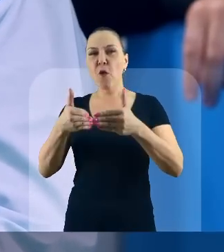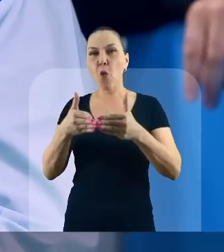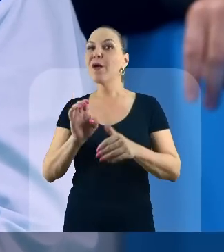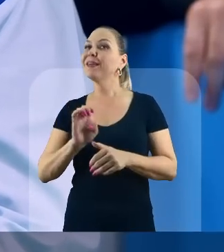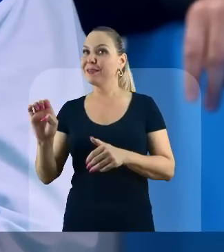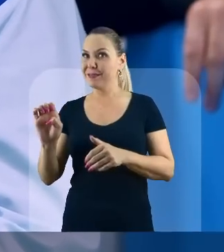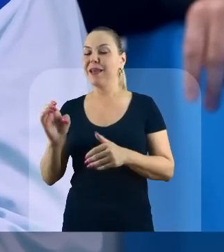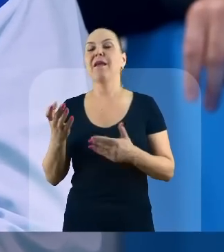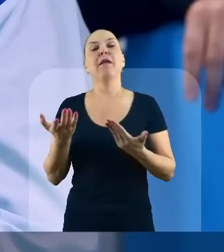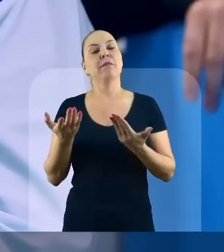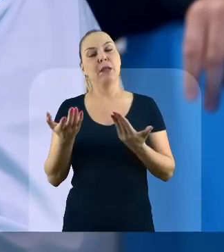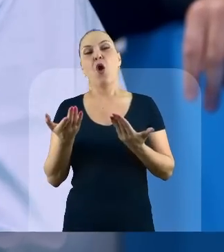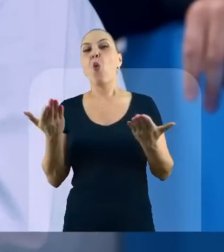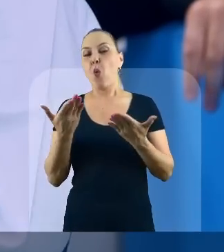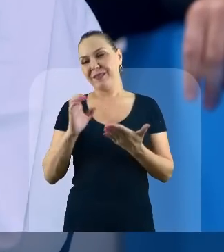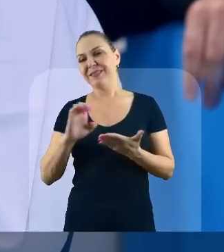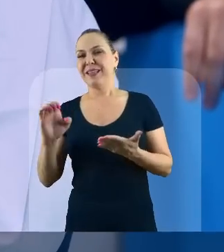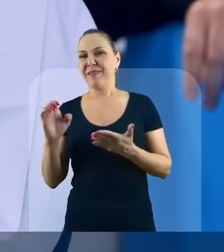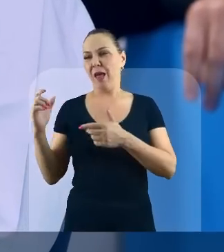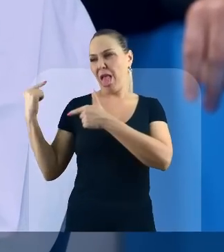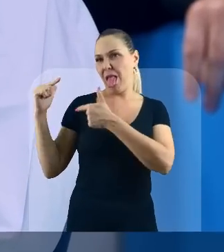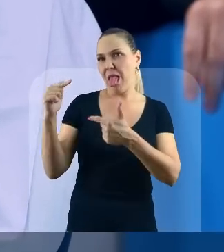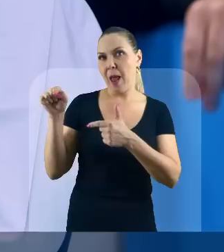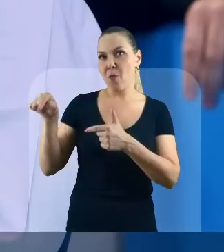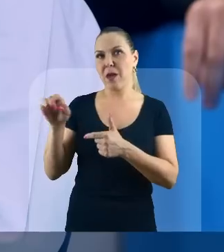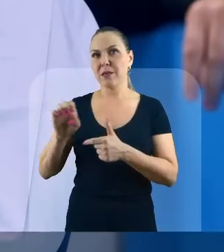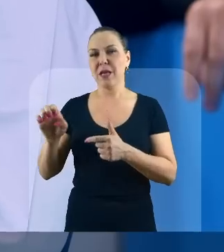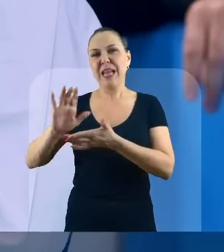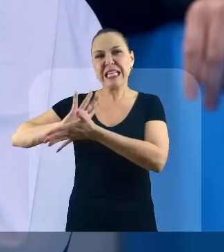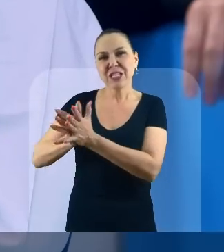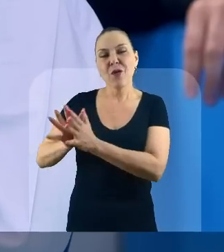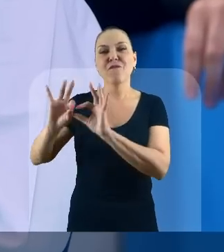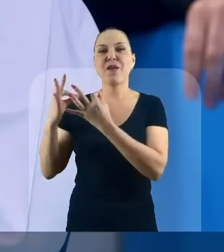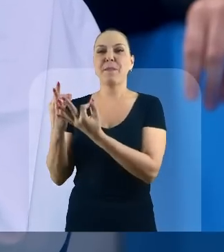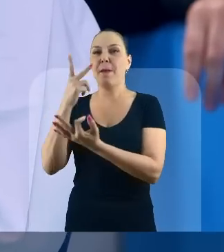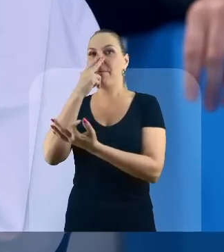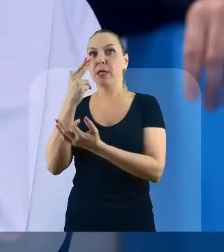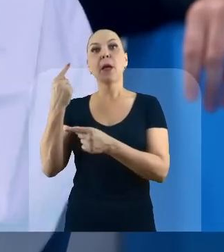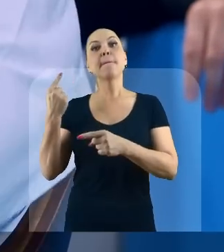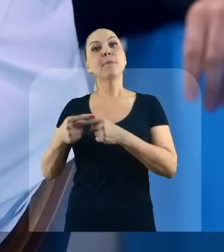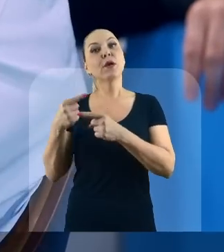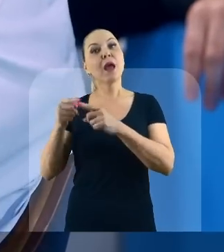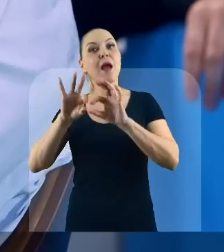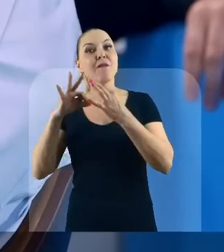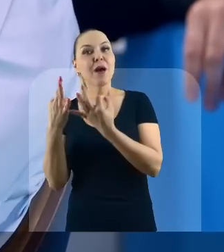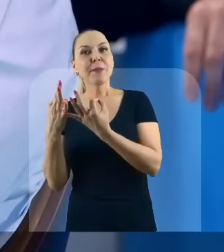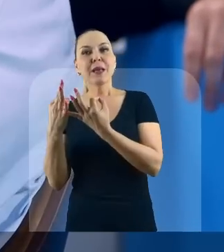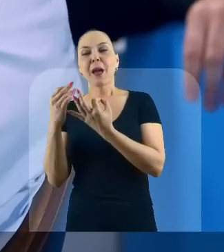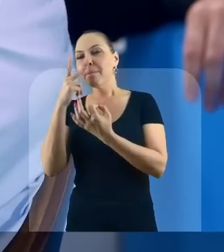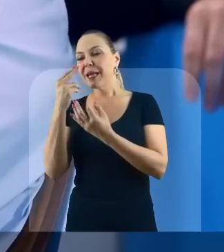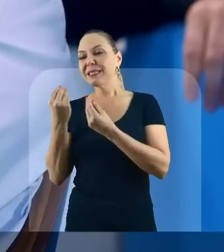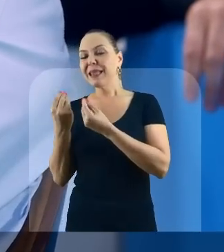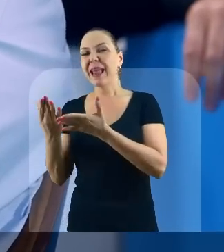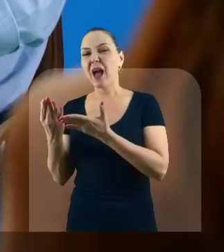da esquerda mais tradicional, vamos dizer assim, é destruição da família. Por quê? Na família você